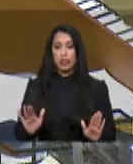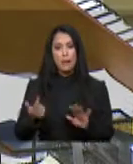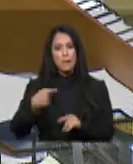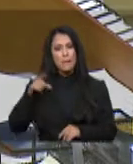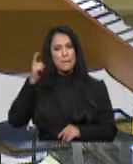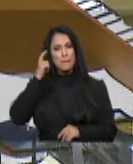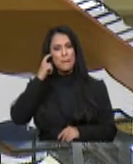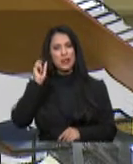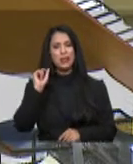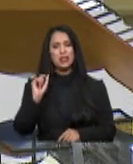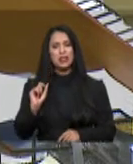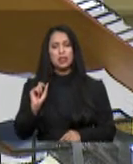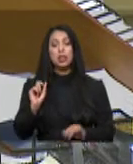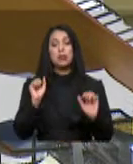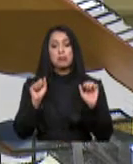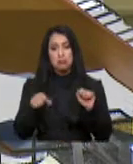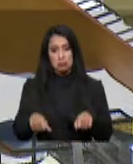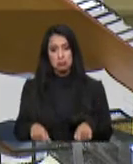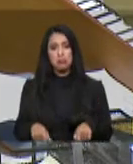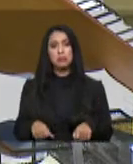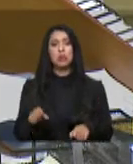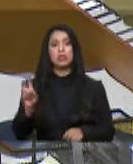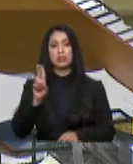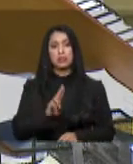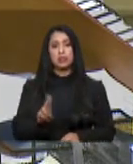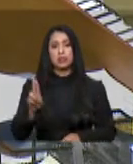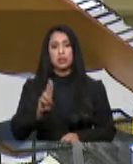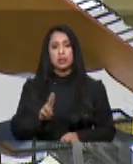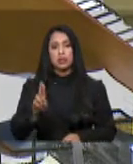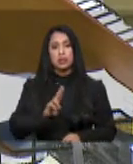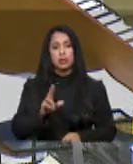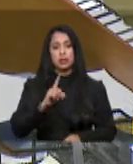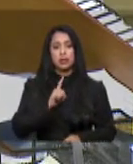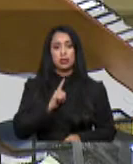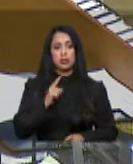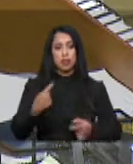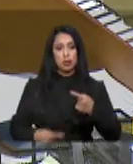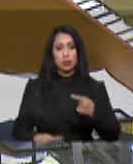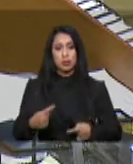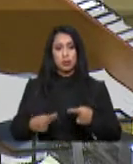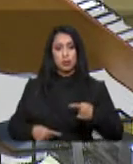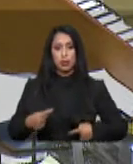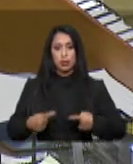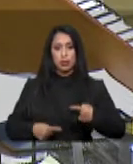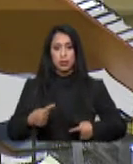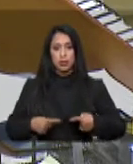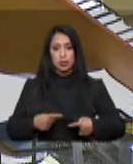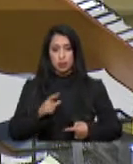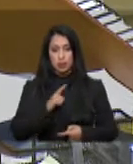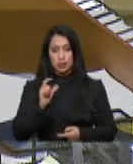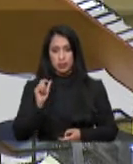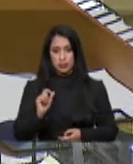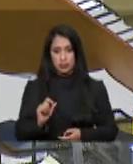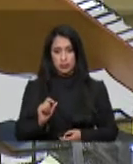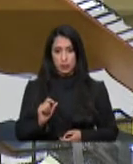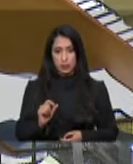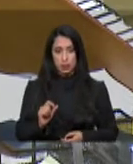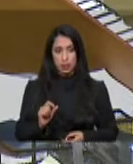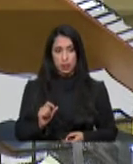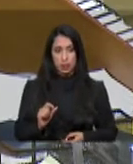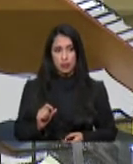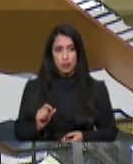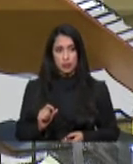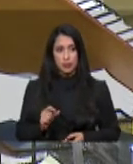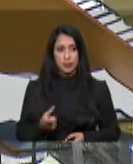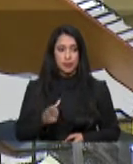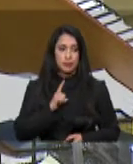que tal mecanismo pode e deve ser usado conforme as deliberações políticas de cada momento. O que rejeito é a